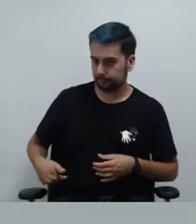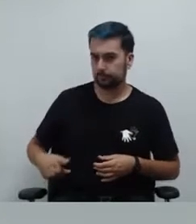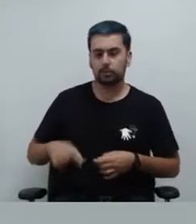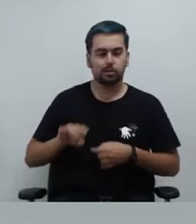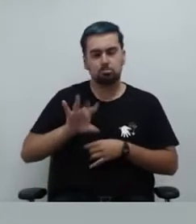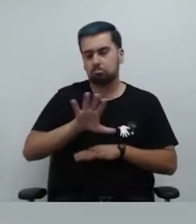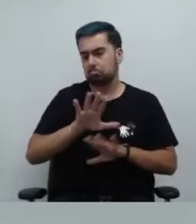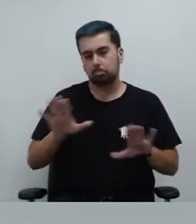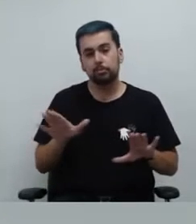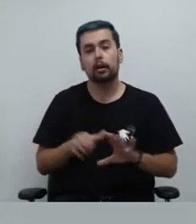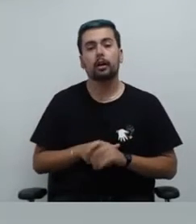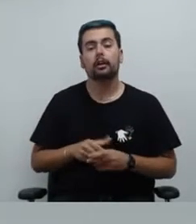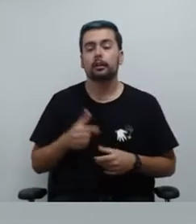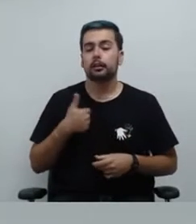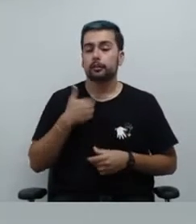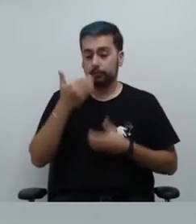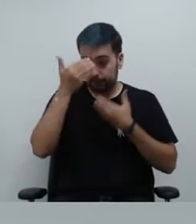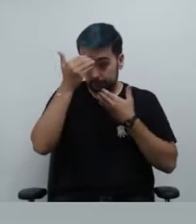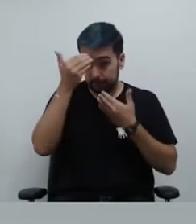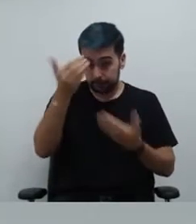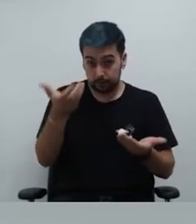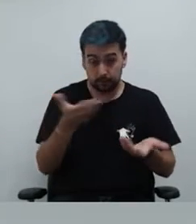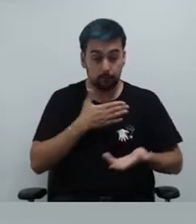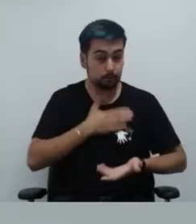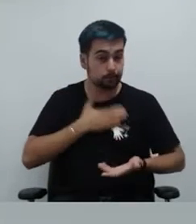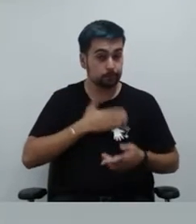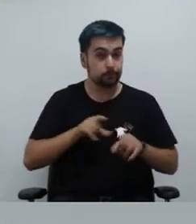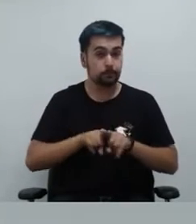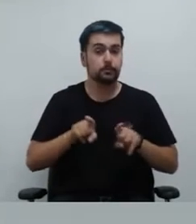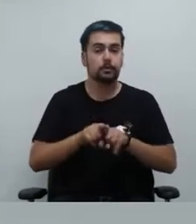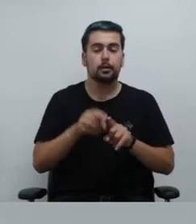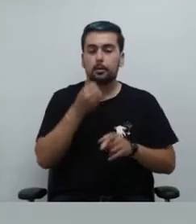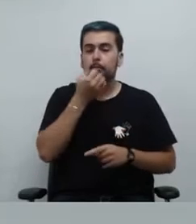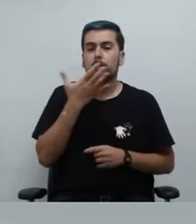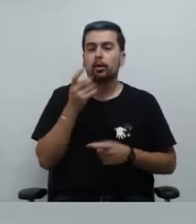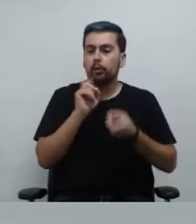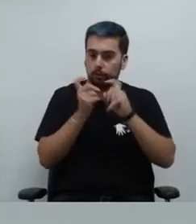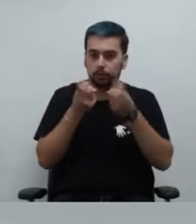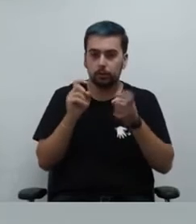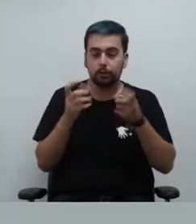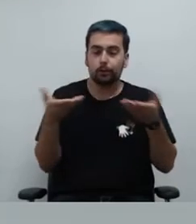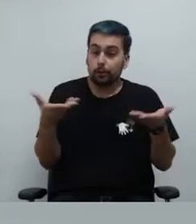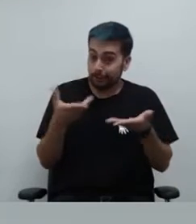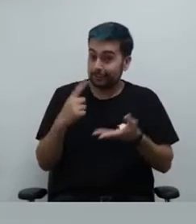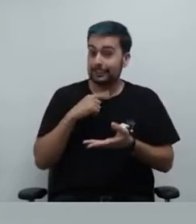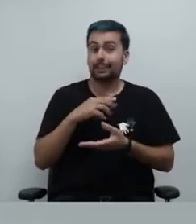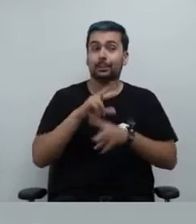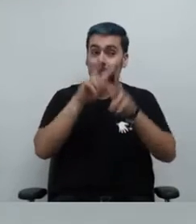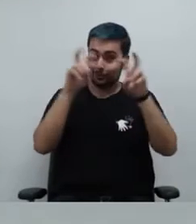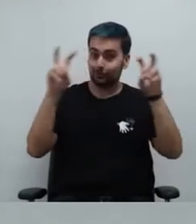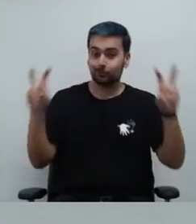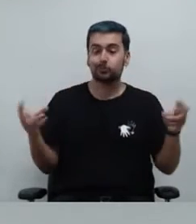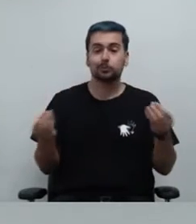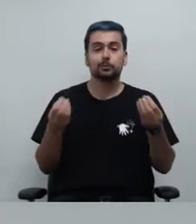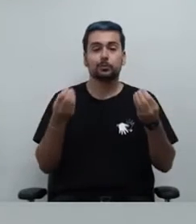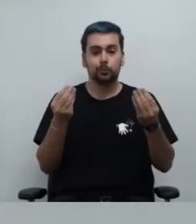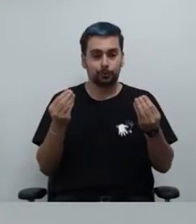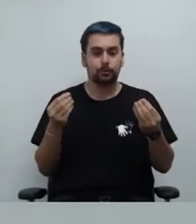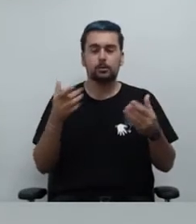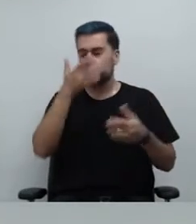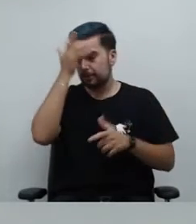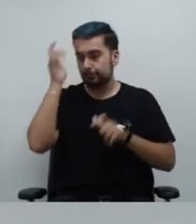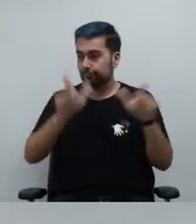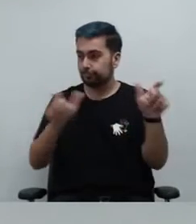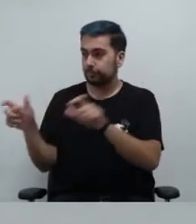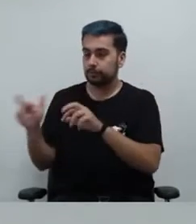mensagem que eu queria deixar aqui. Gostaria de agradecer e uma excelente sessão que hoje está bem prestigiada essa sessão aqui.